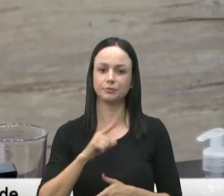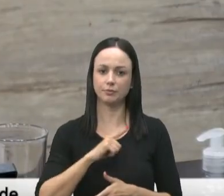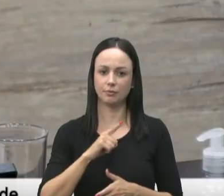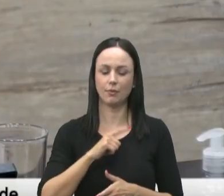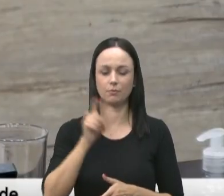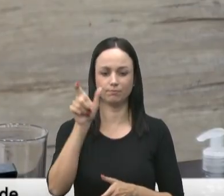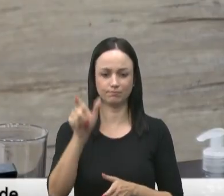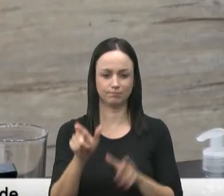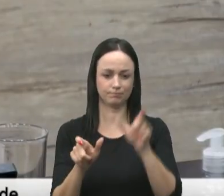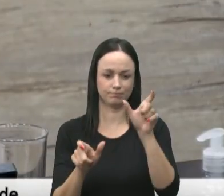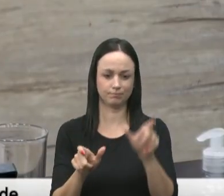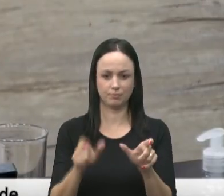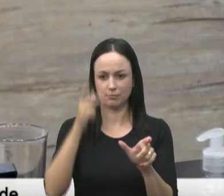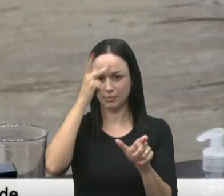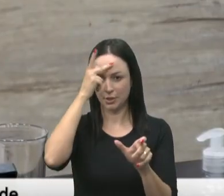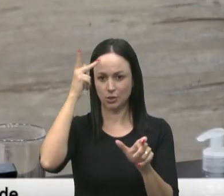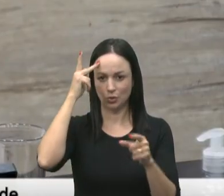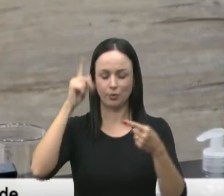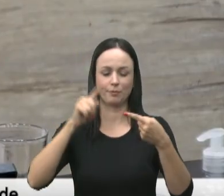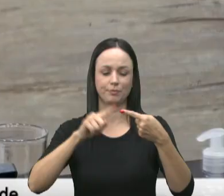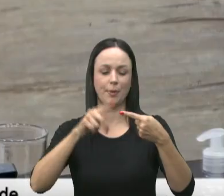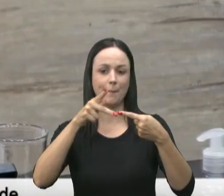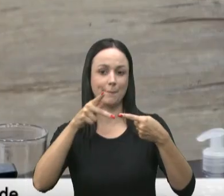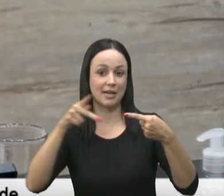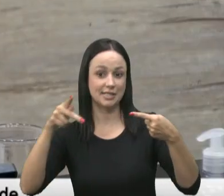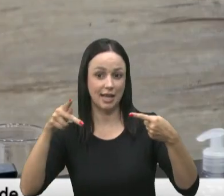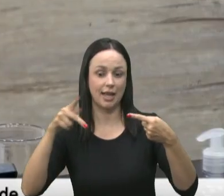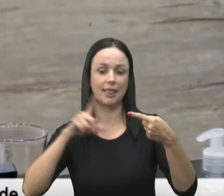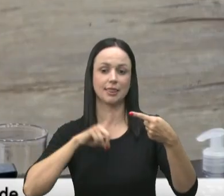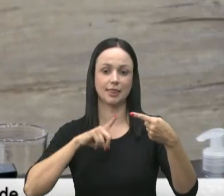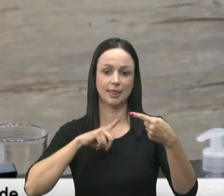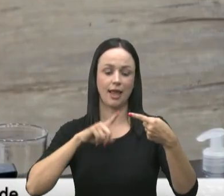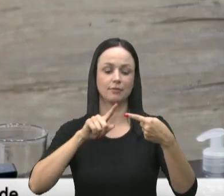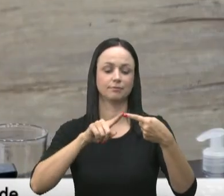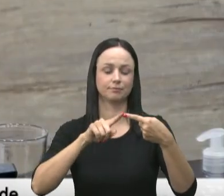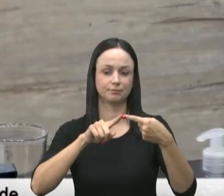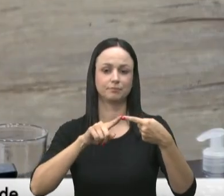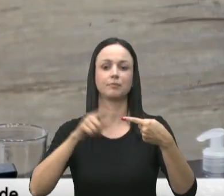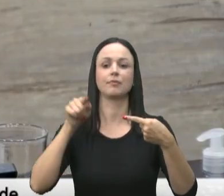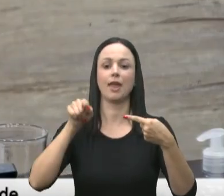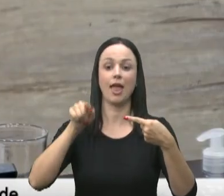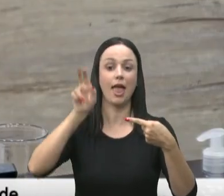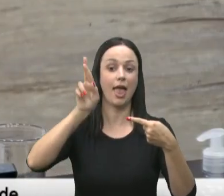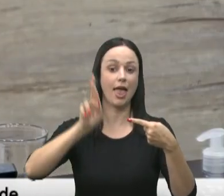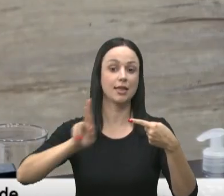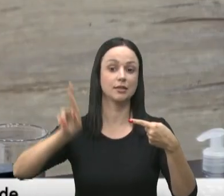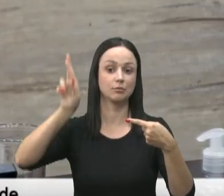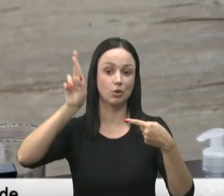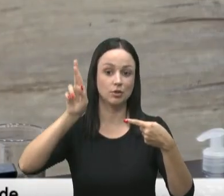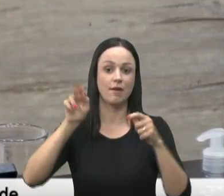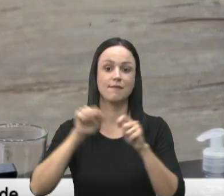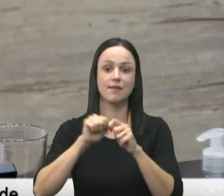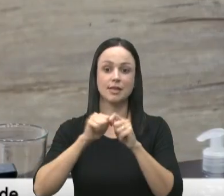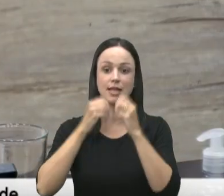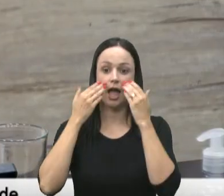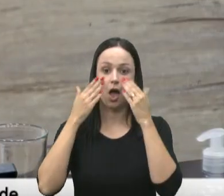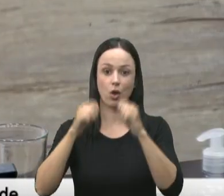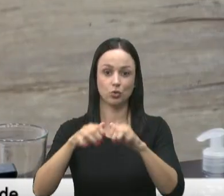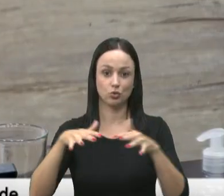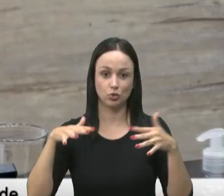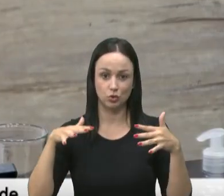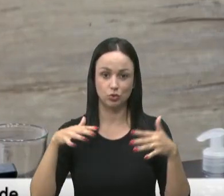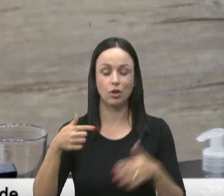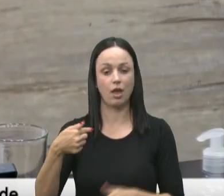membros, dentre os membros tem o presidente, e o presidente é o responsável por conduzir as audiências públicas. No